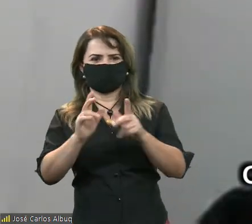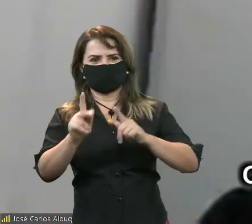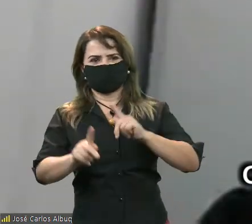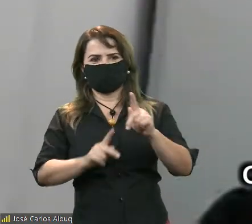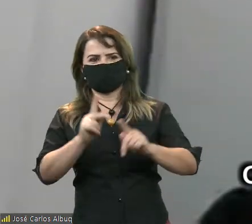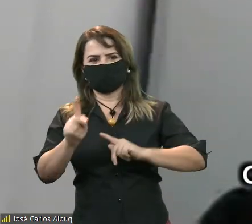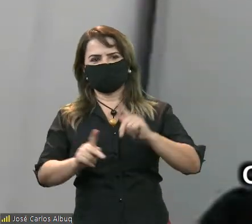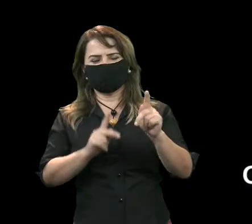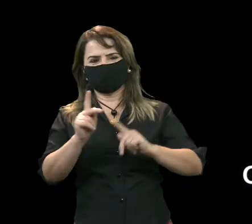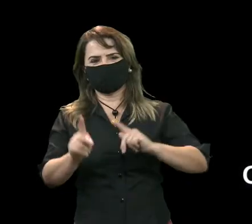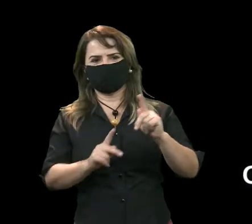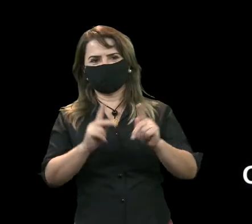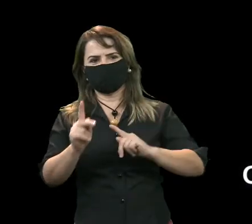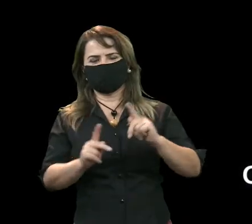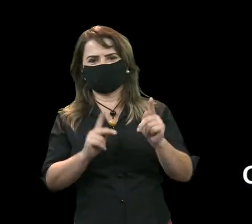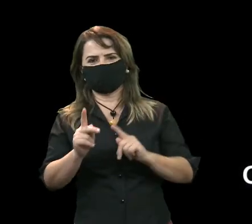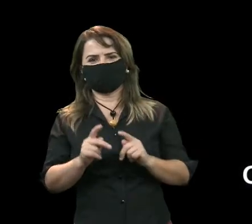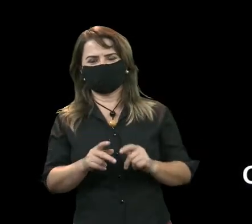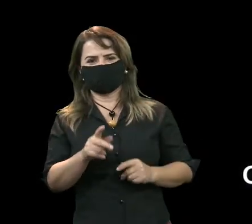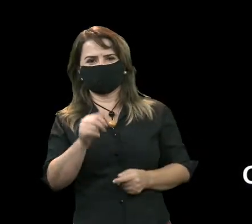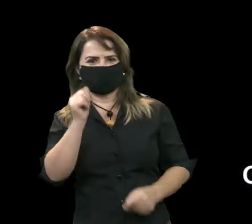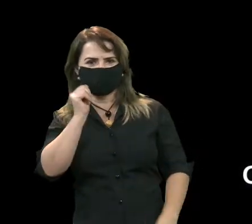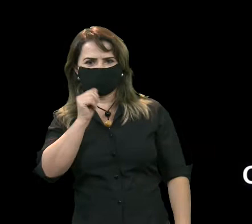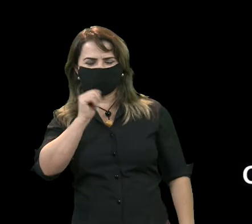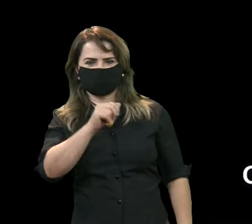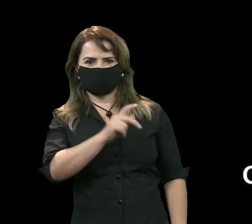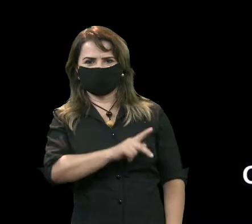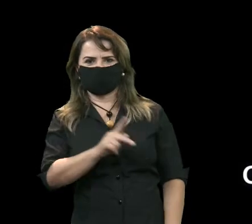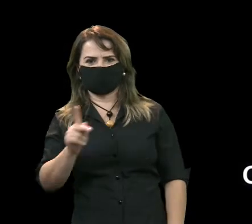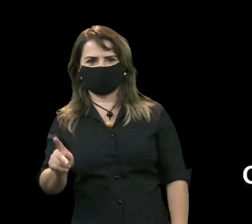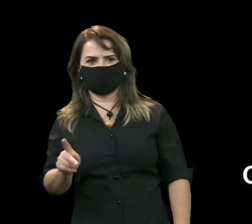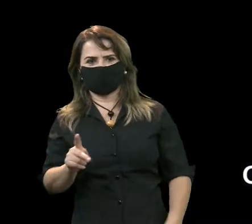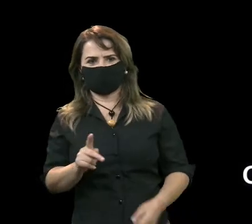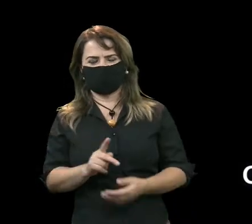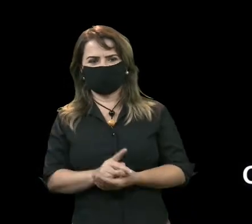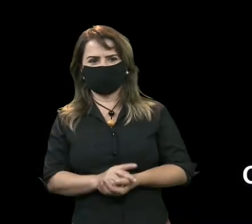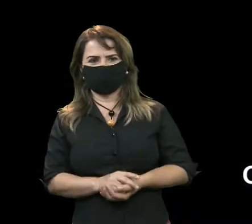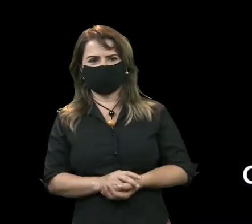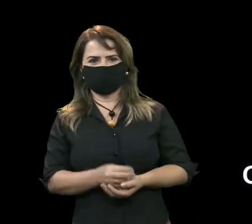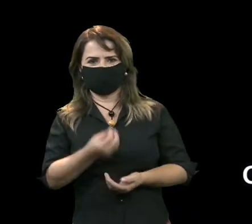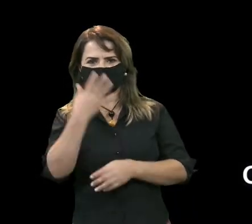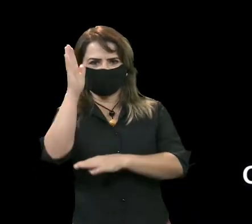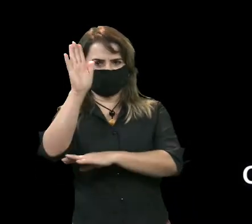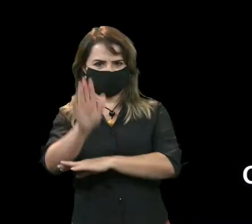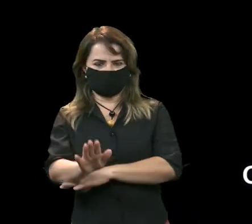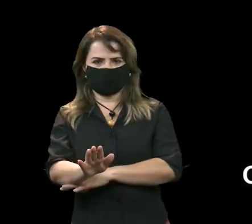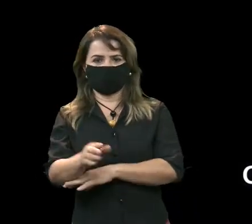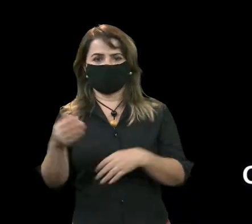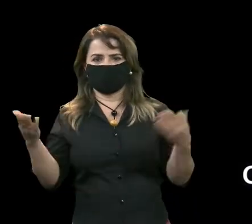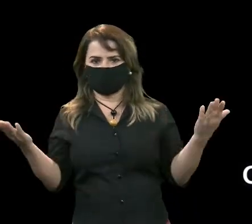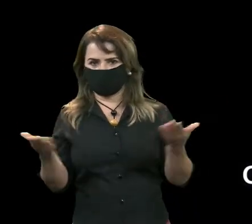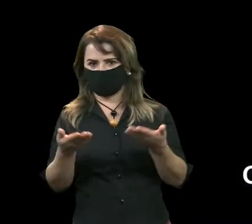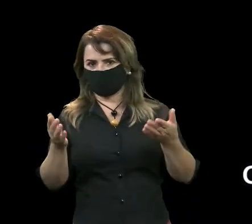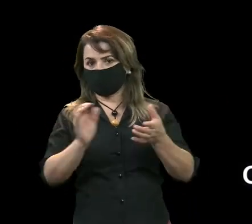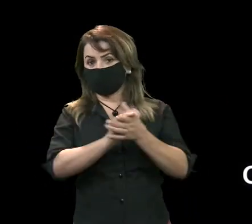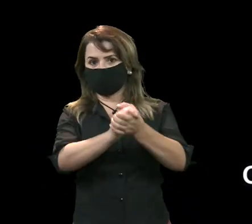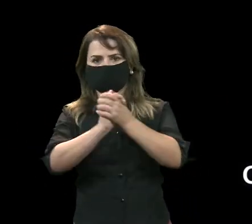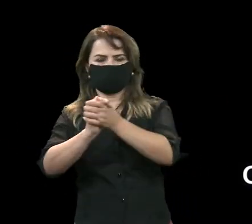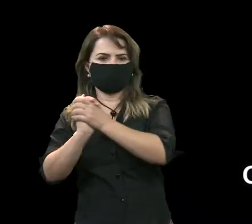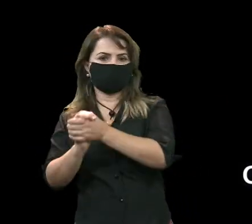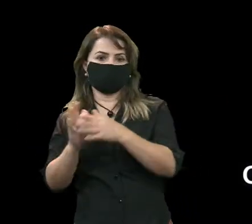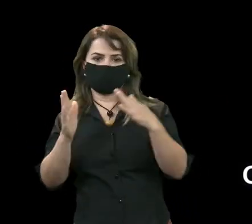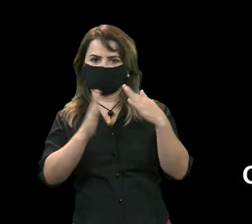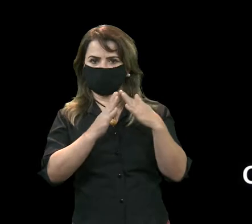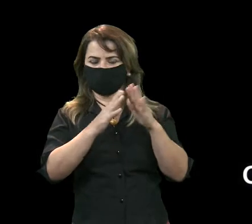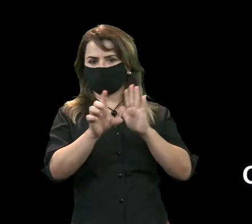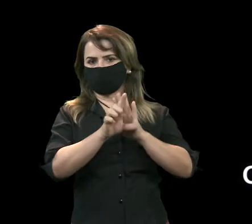companheira vereadora professora Daniela, meu muito boa tarde. Nesse exato momento também cumprimentar a nossa Casa de